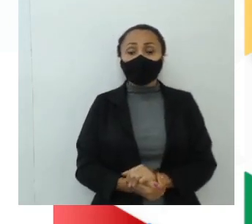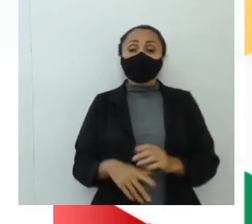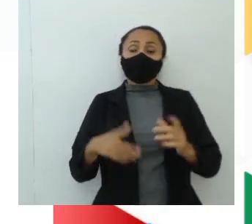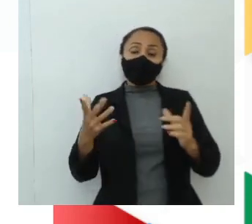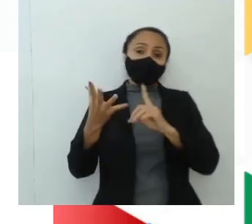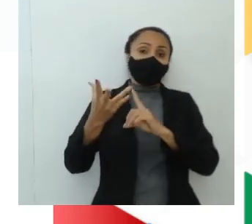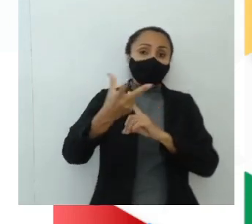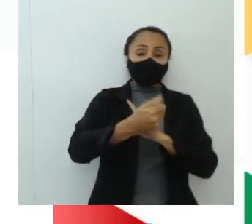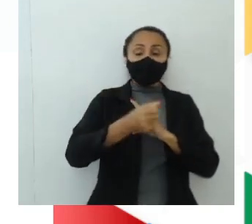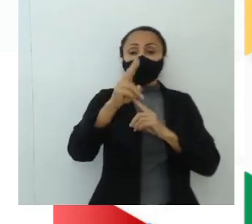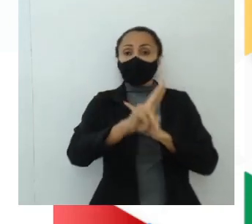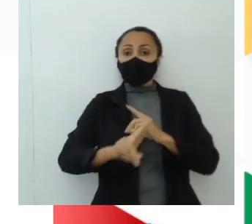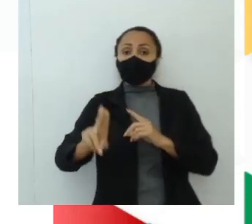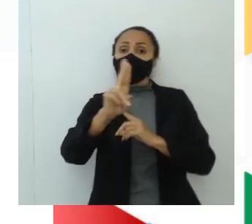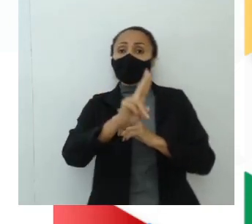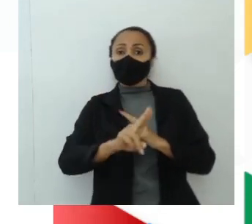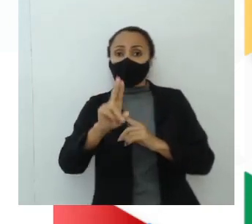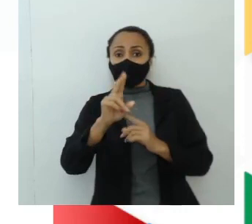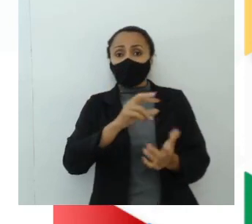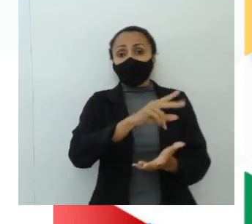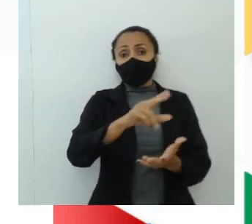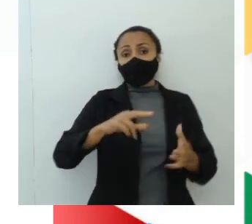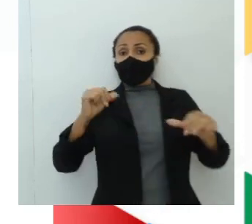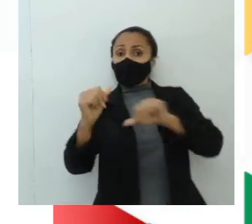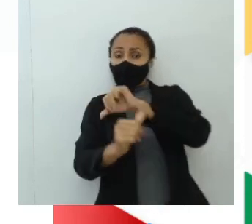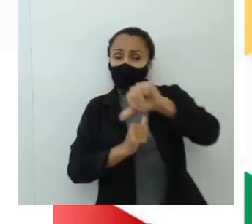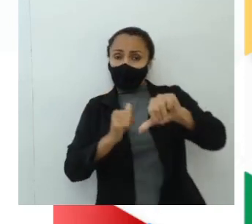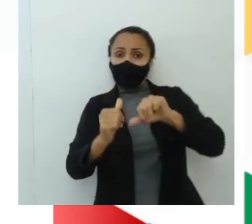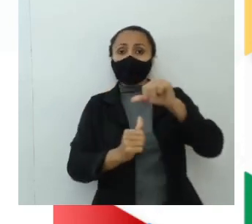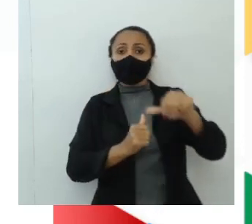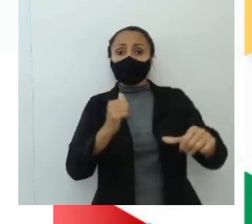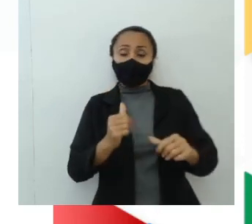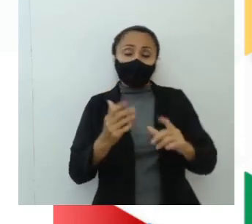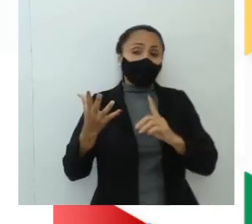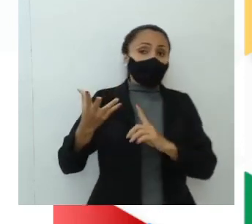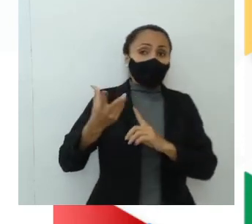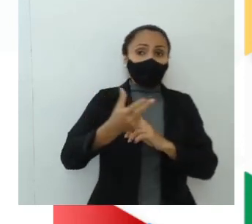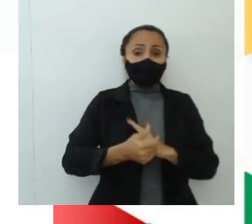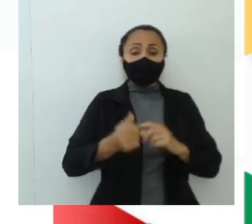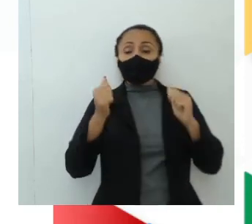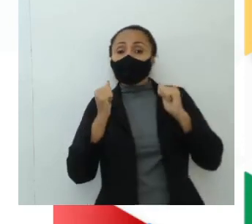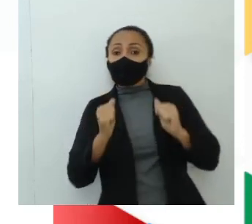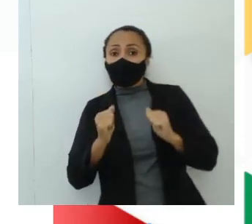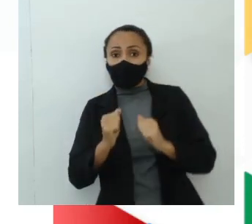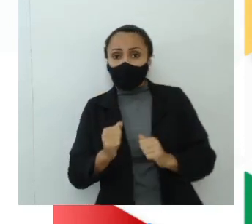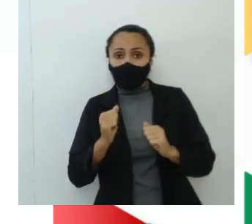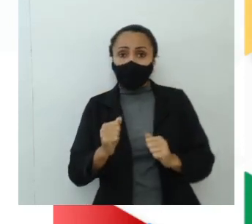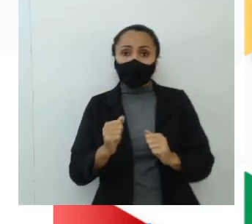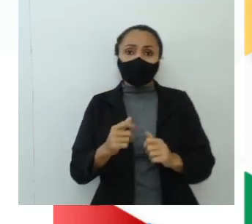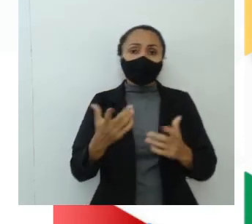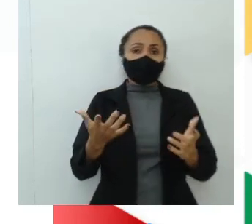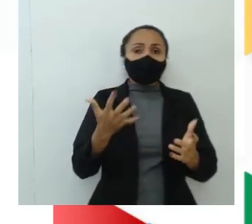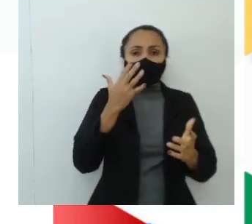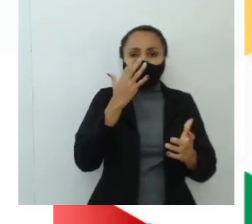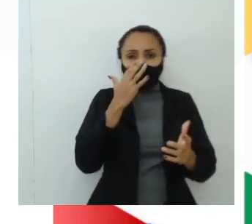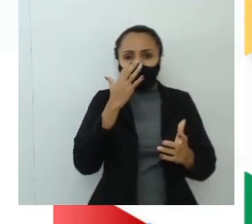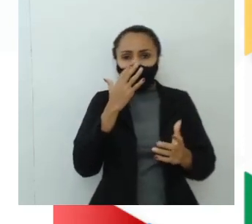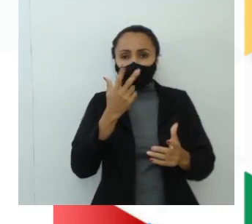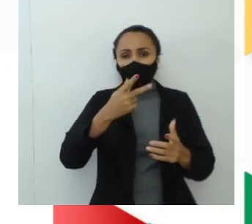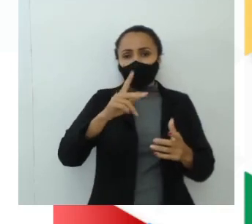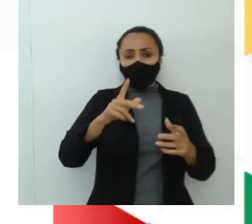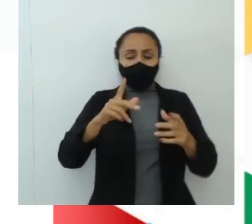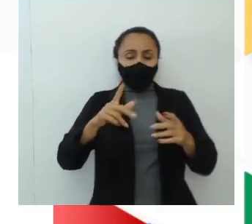artes utilizam muito as transformações geométricas para poder encantar sua